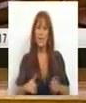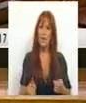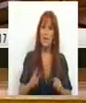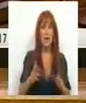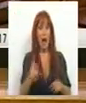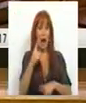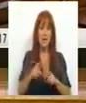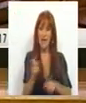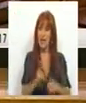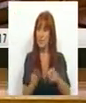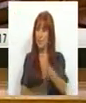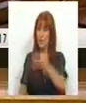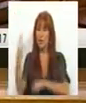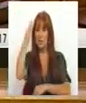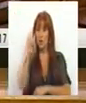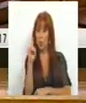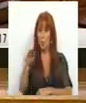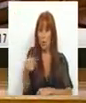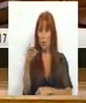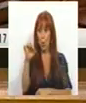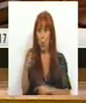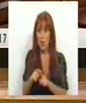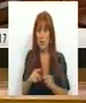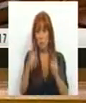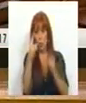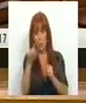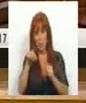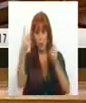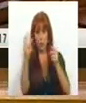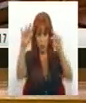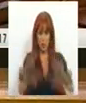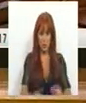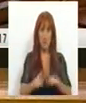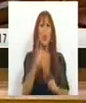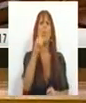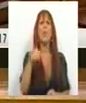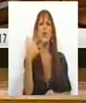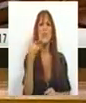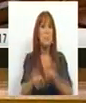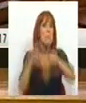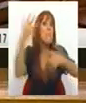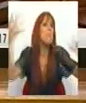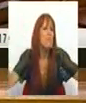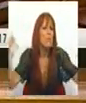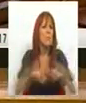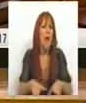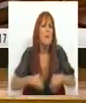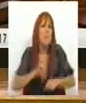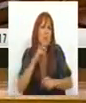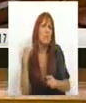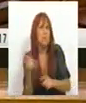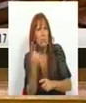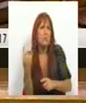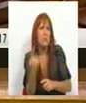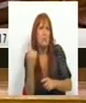Ainda há meio ano o Governo previa 1.8 para este ano, corrigiu para 1.2. Prevê agora 1.5 para o próximo ano. admito que